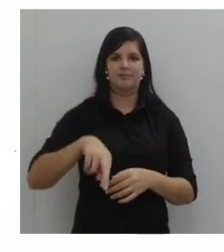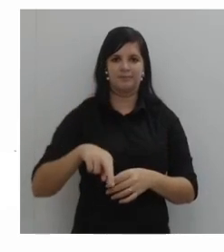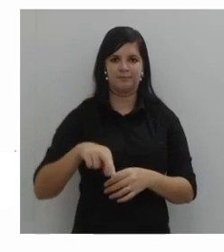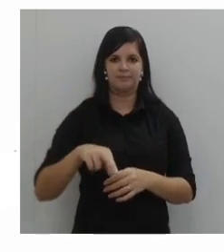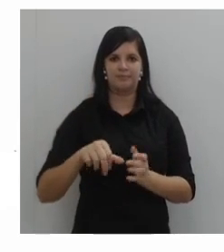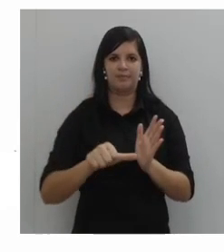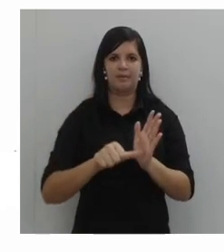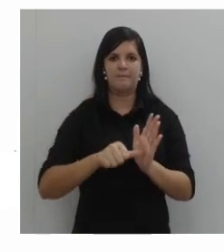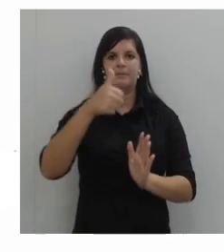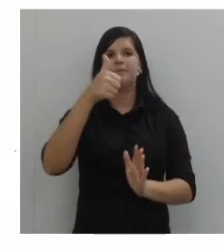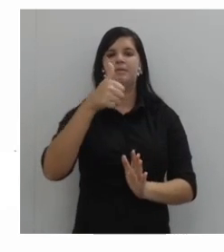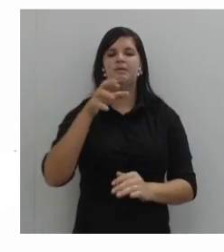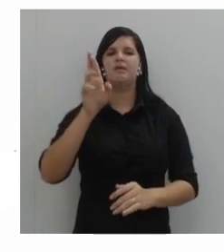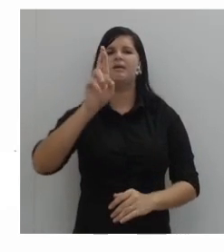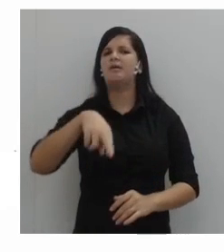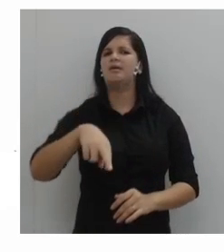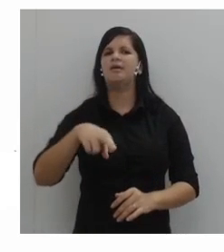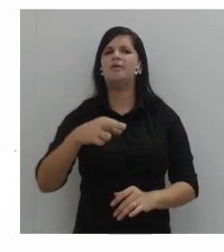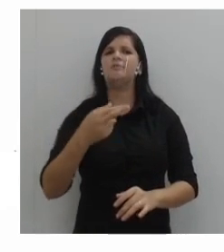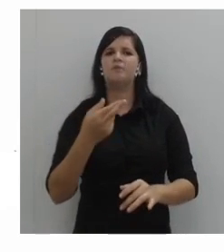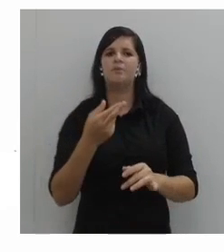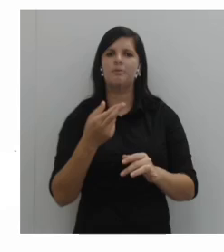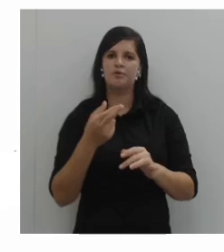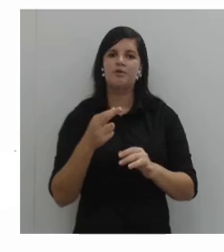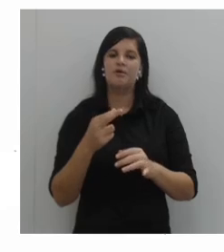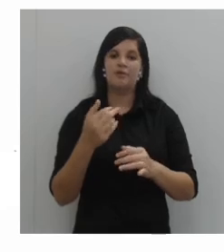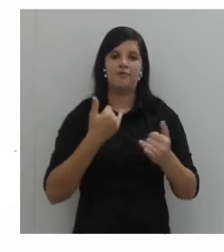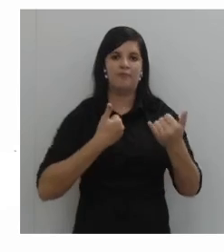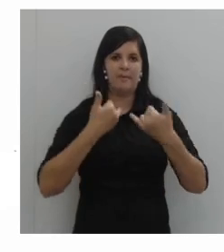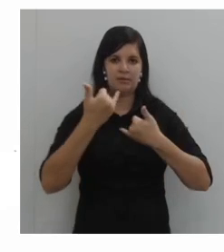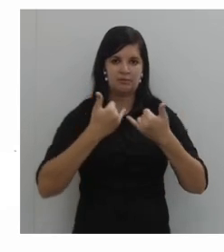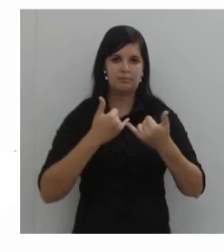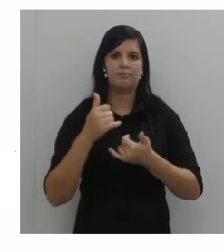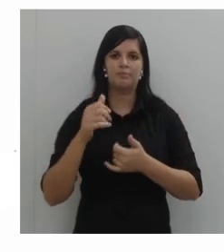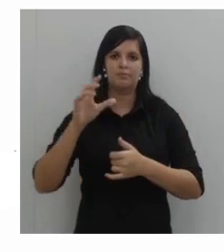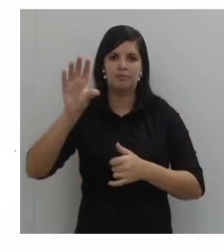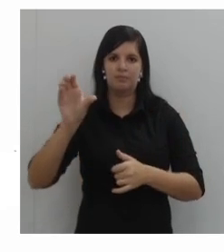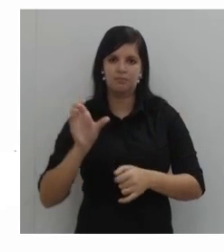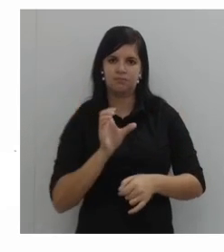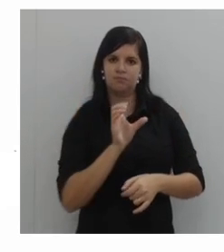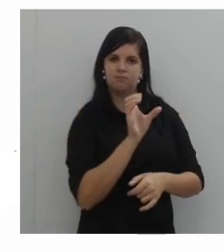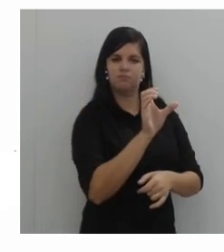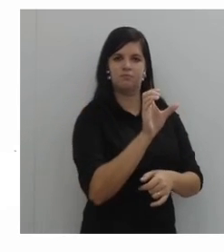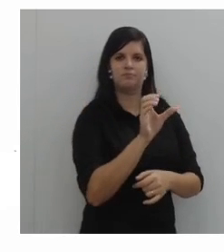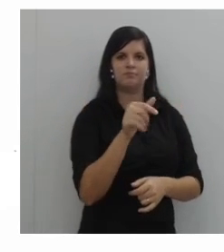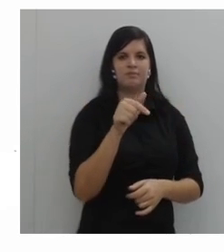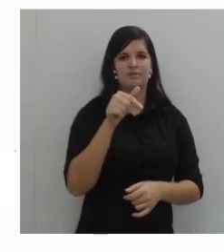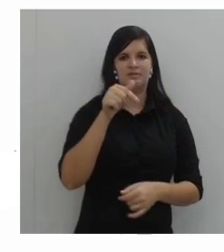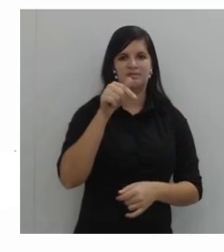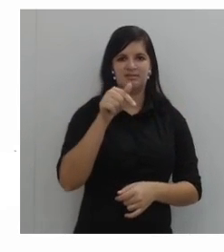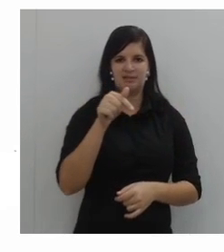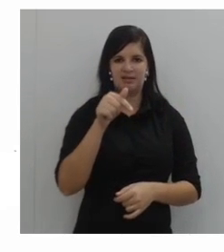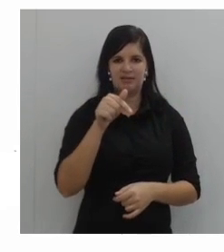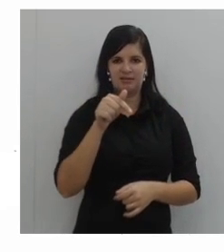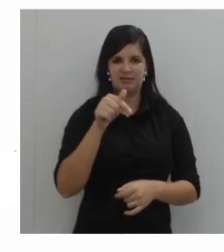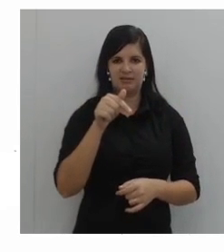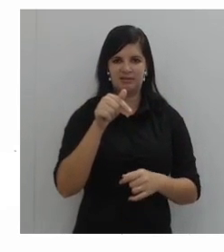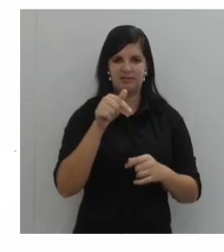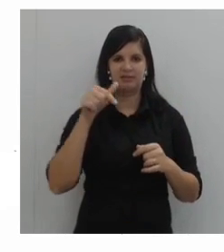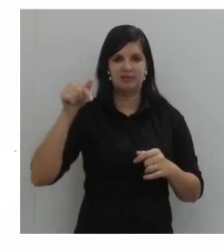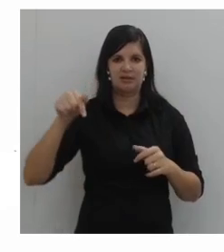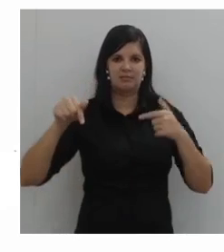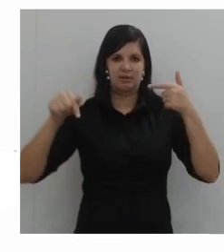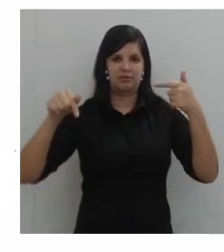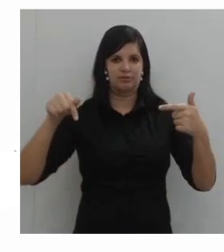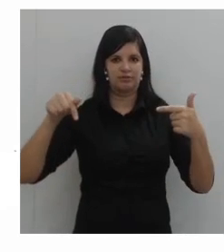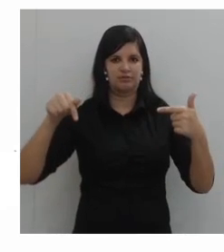primeira razão, pode ser montada a partir dessa primeira informação aqui, ó. 7 está para